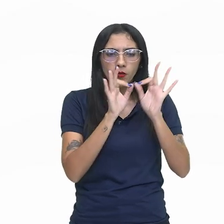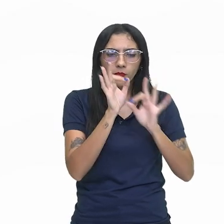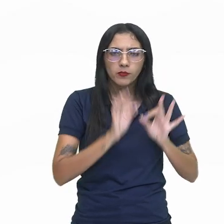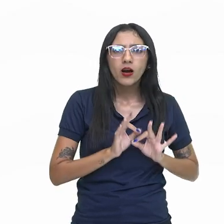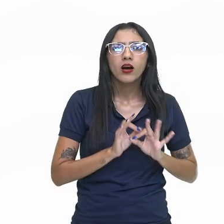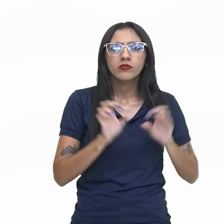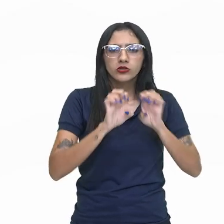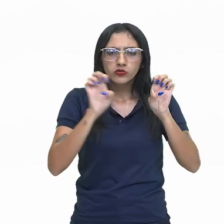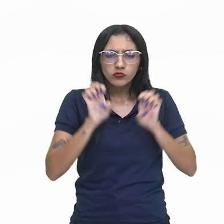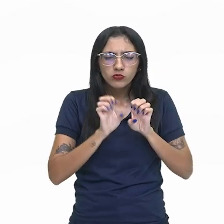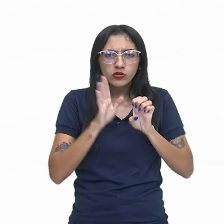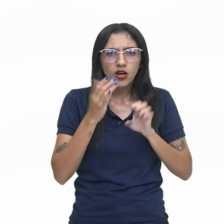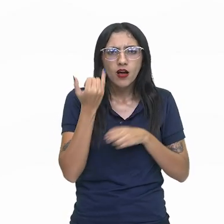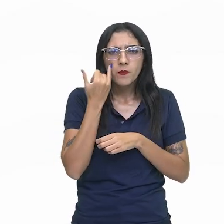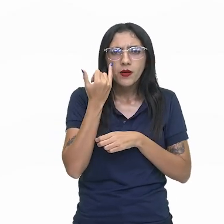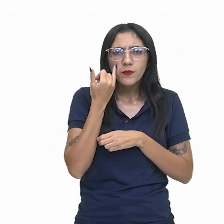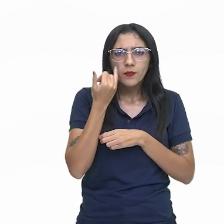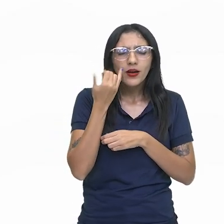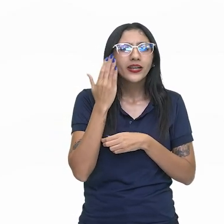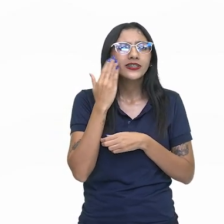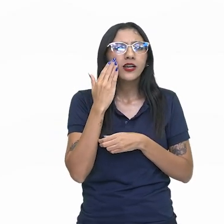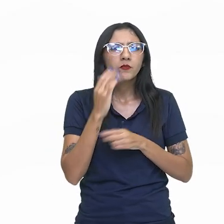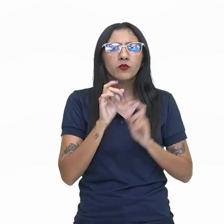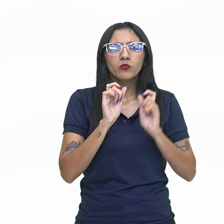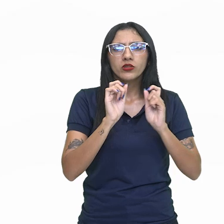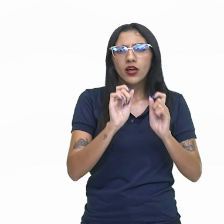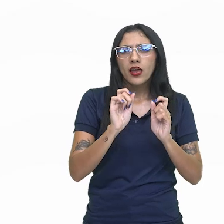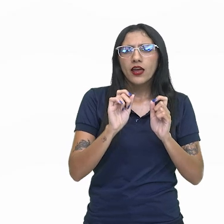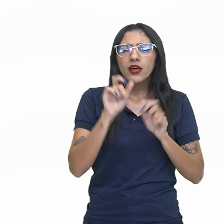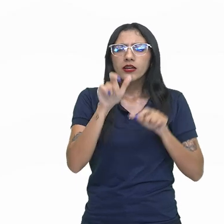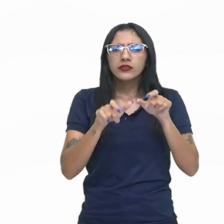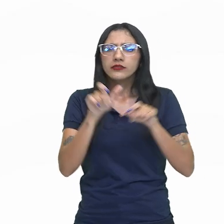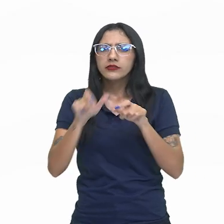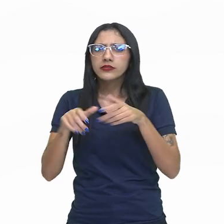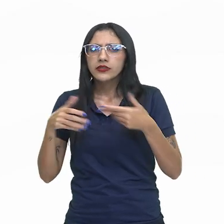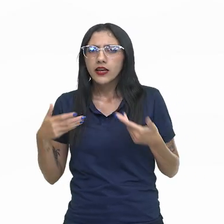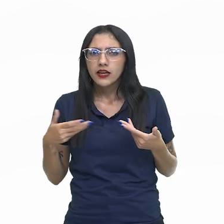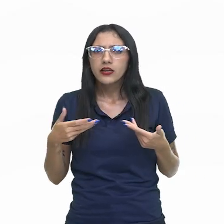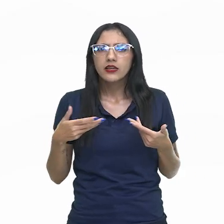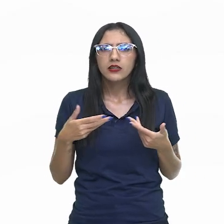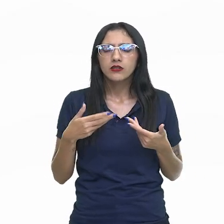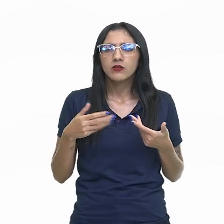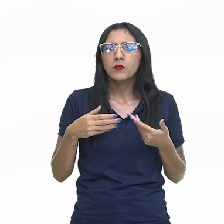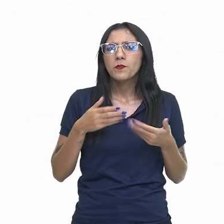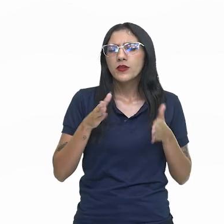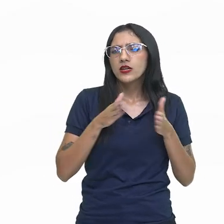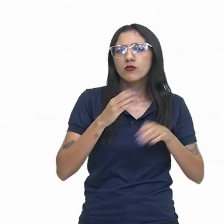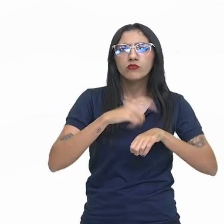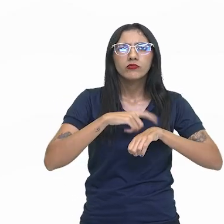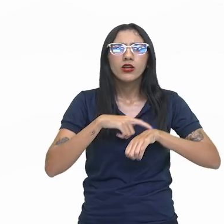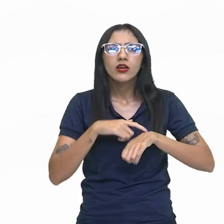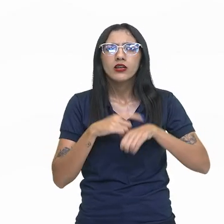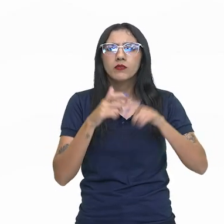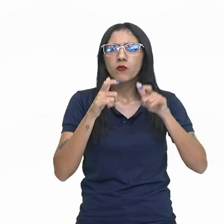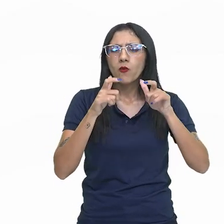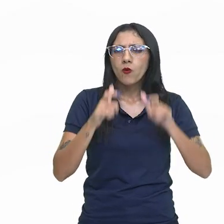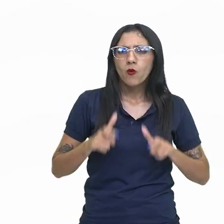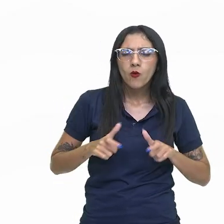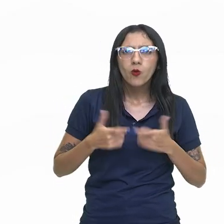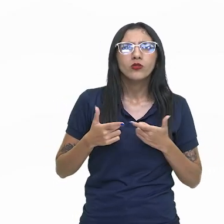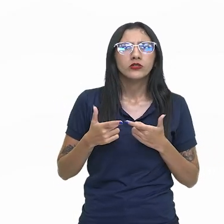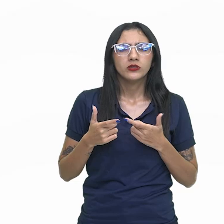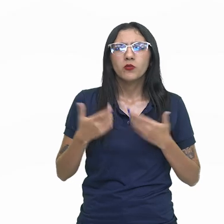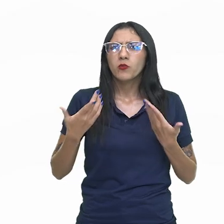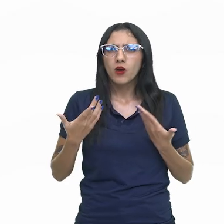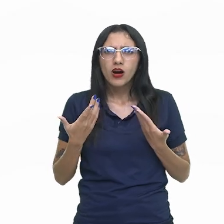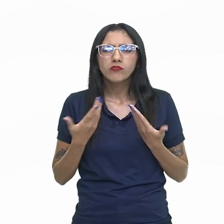né, muitas coisas através do lead, né, que ele vai trazer o que aconteceu, com